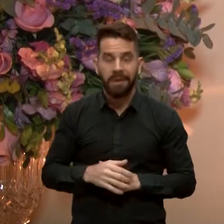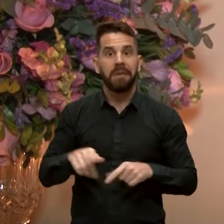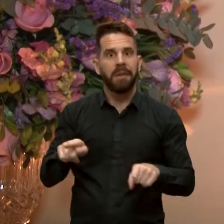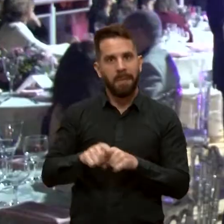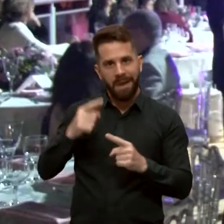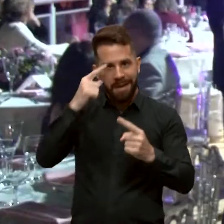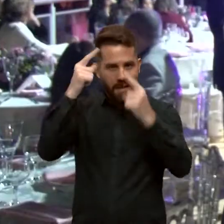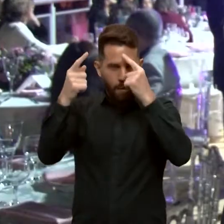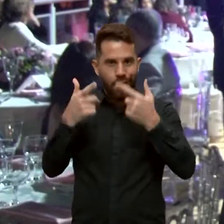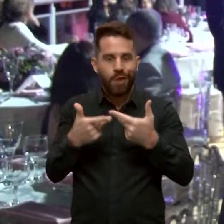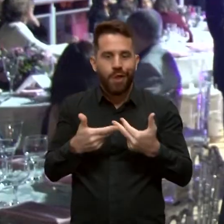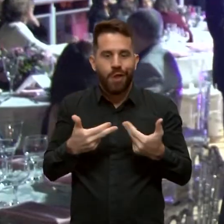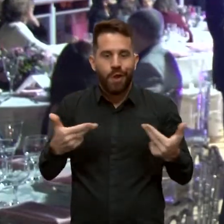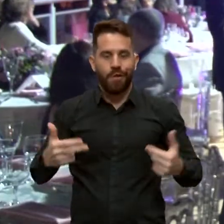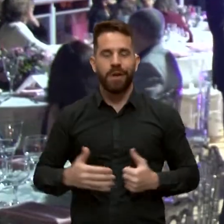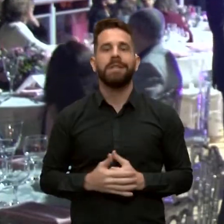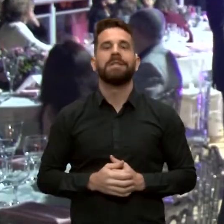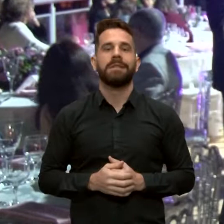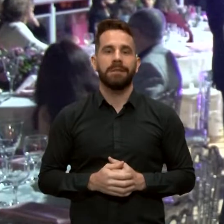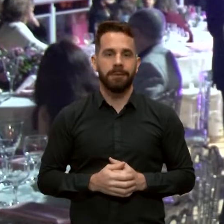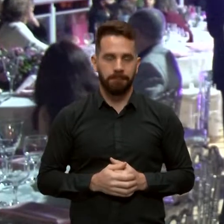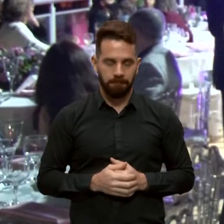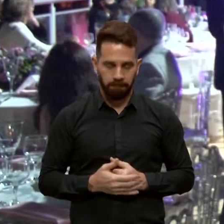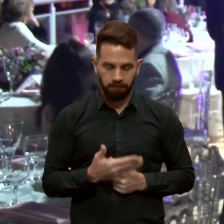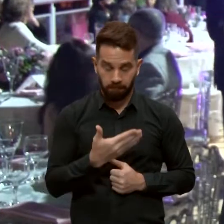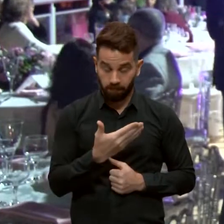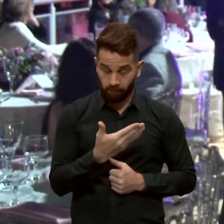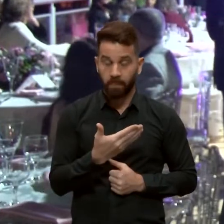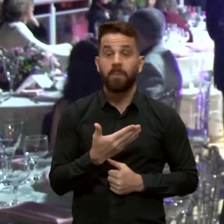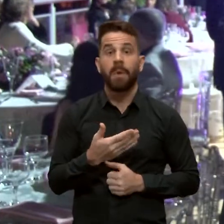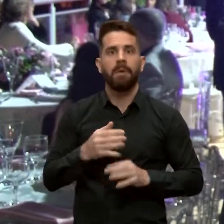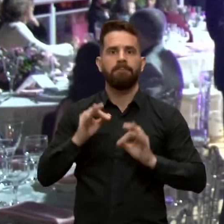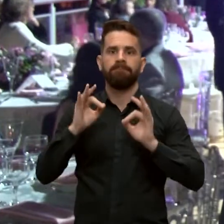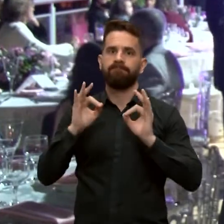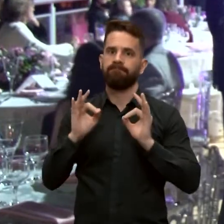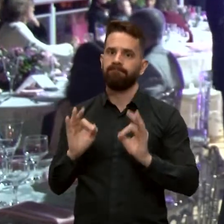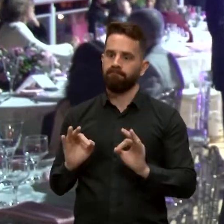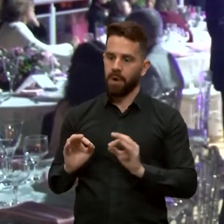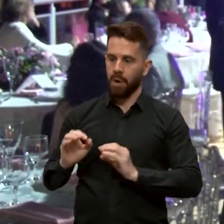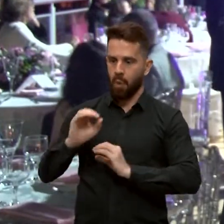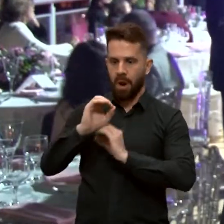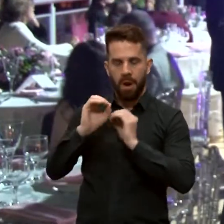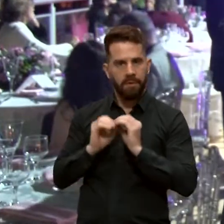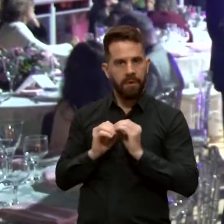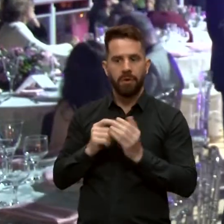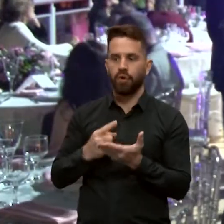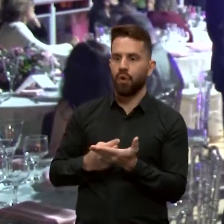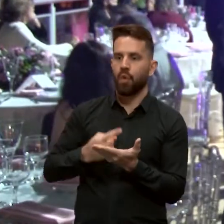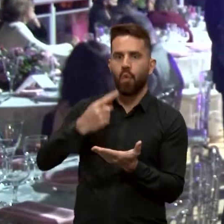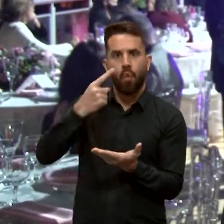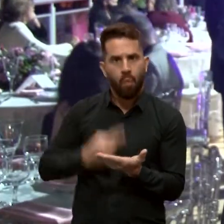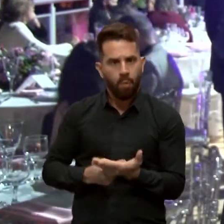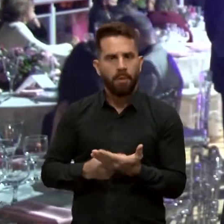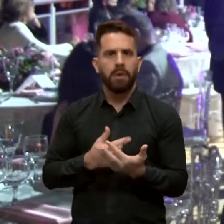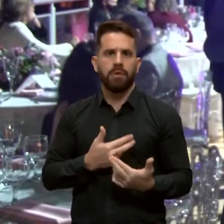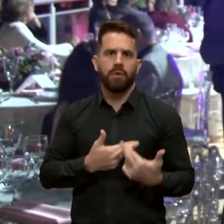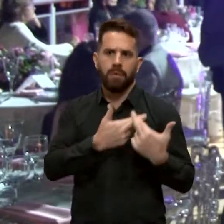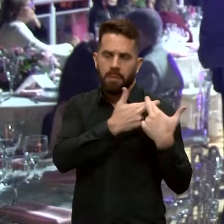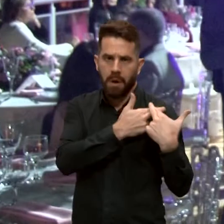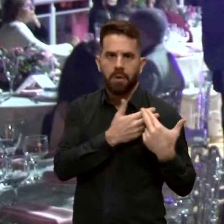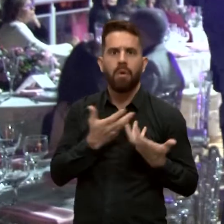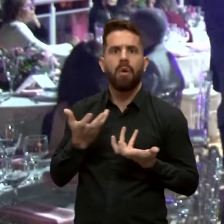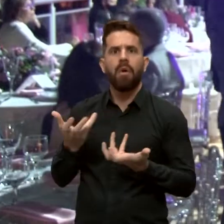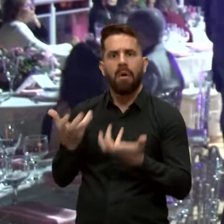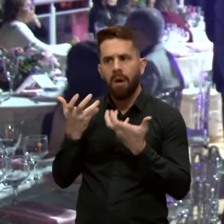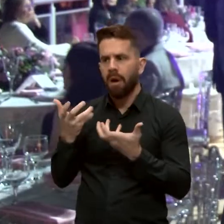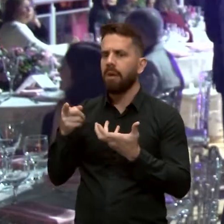inovação. É uma iniciativa louvável da UFG que mostra o seu comprometimento com o aprimoramento